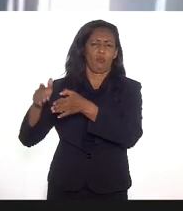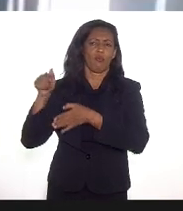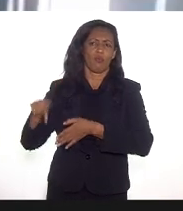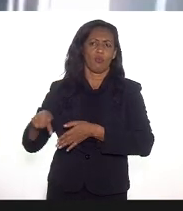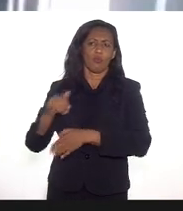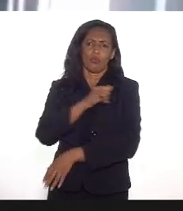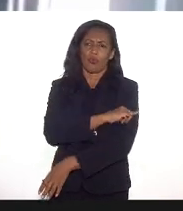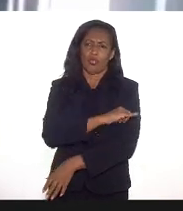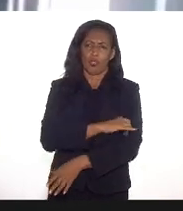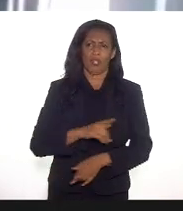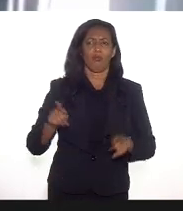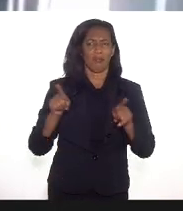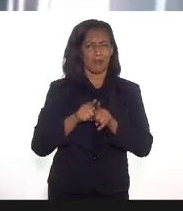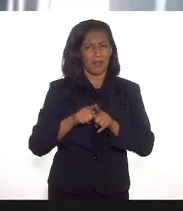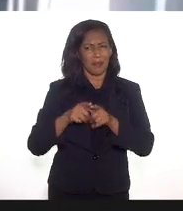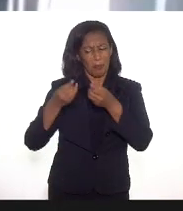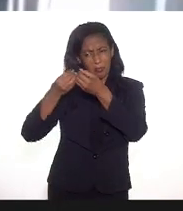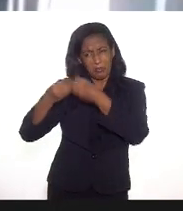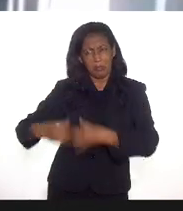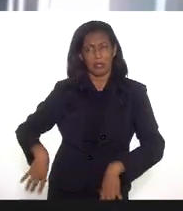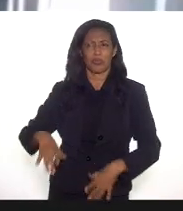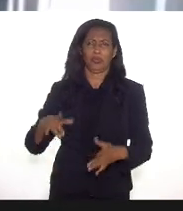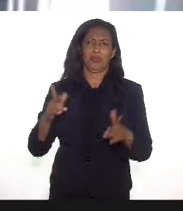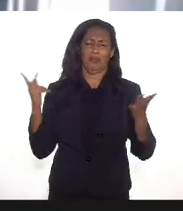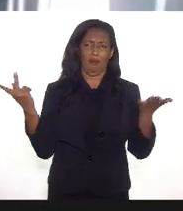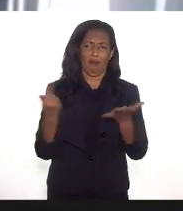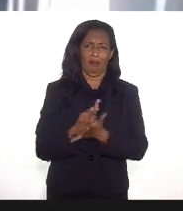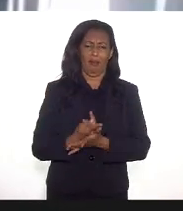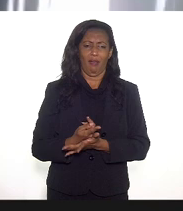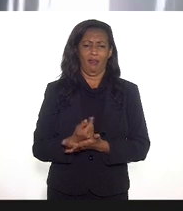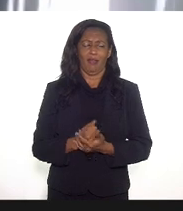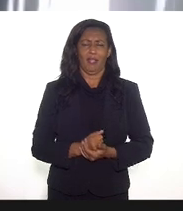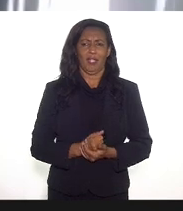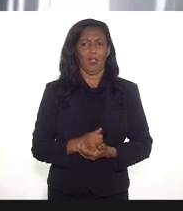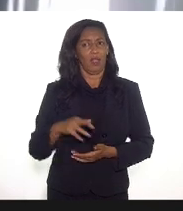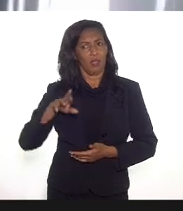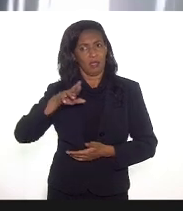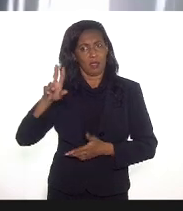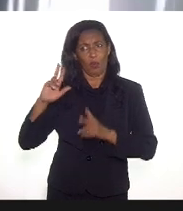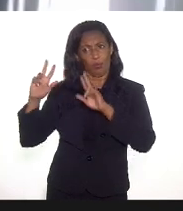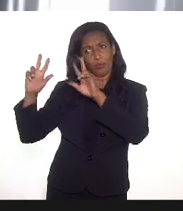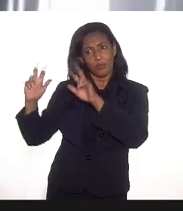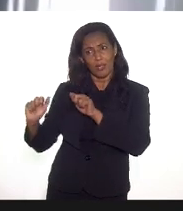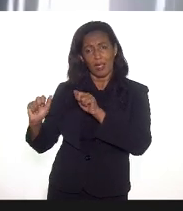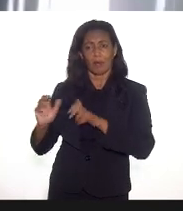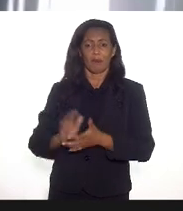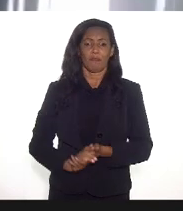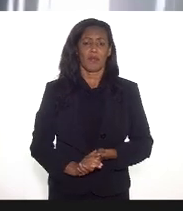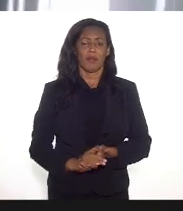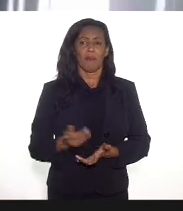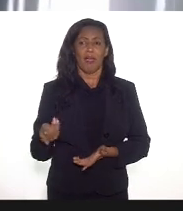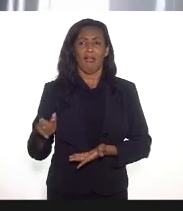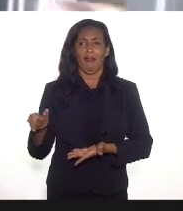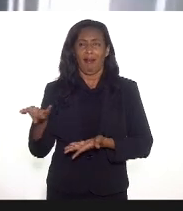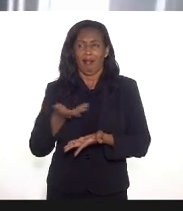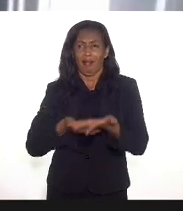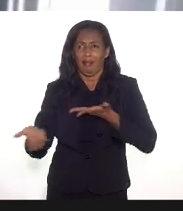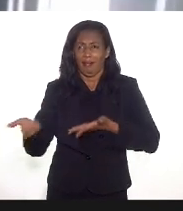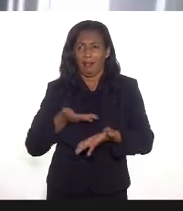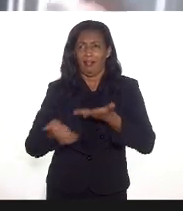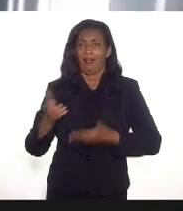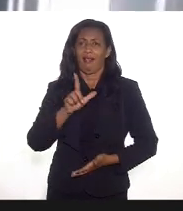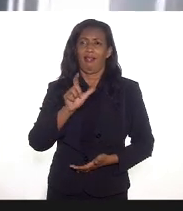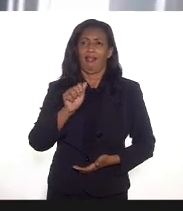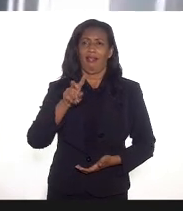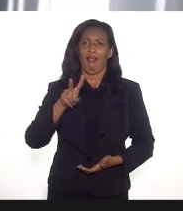prejuízos acarretados, não vou entrar aqui no mérito da operação, não se trata disso, mas o fato concreto é que a Operação Lava Jato trouxe também baques